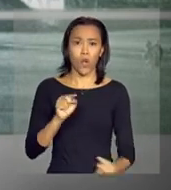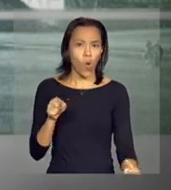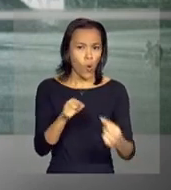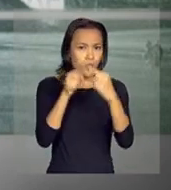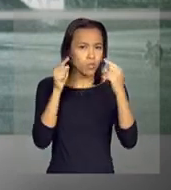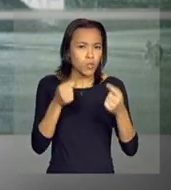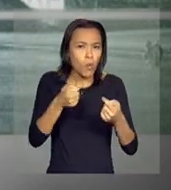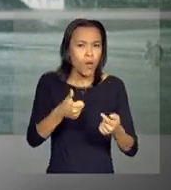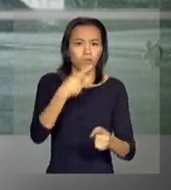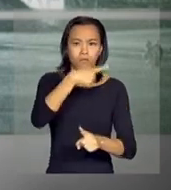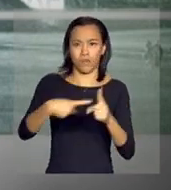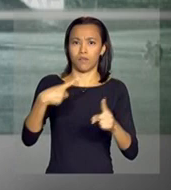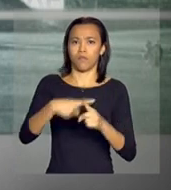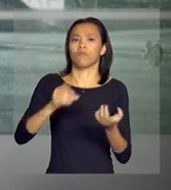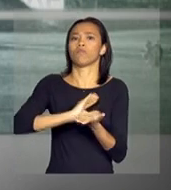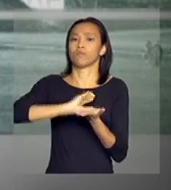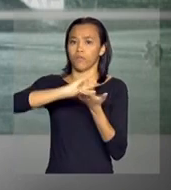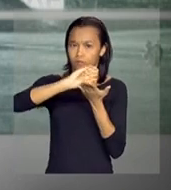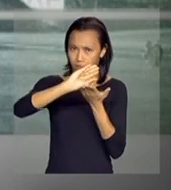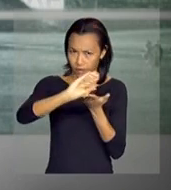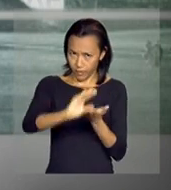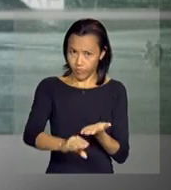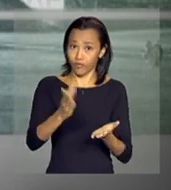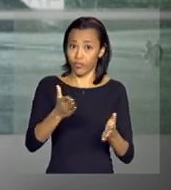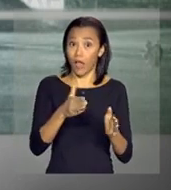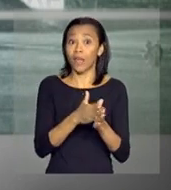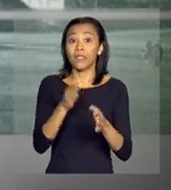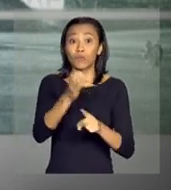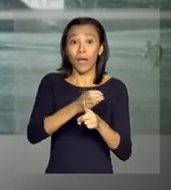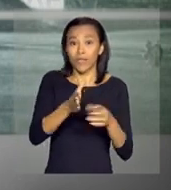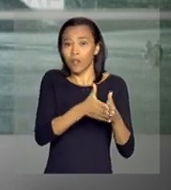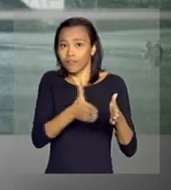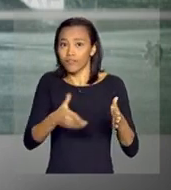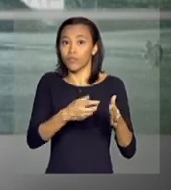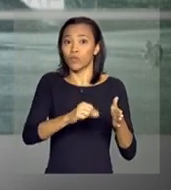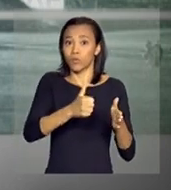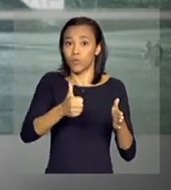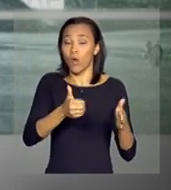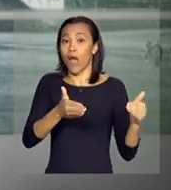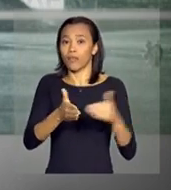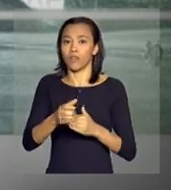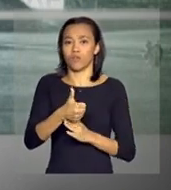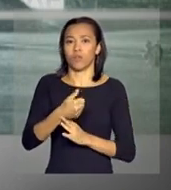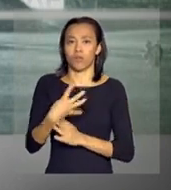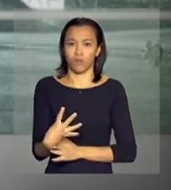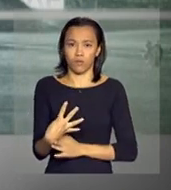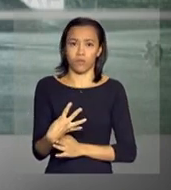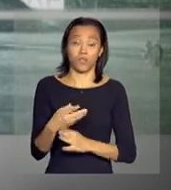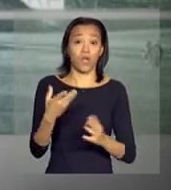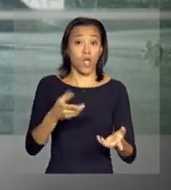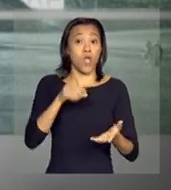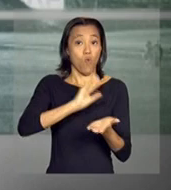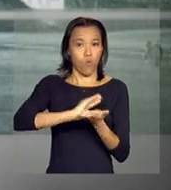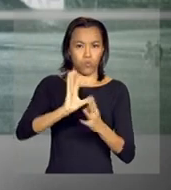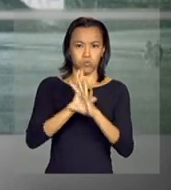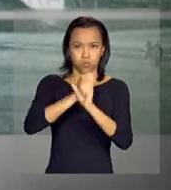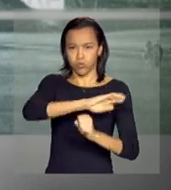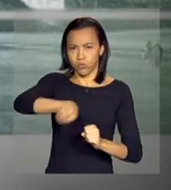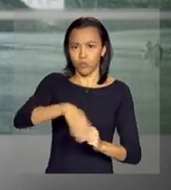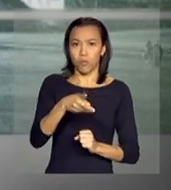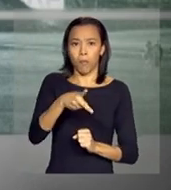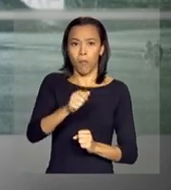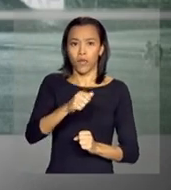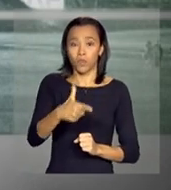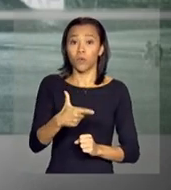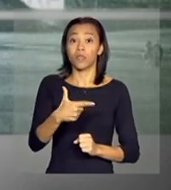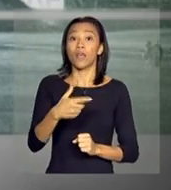R$ 472 bilhões, o que corresponde a quase a metade do investimento previsto para o período de 2011 a 2014. O orçamento total do PAC